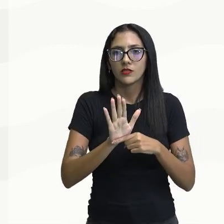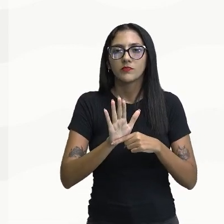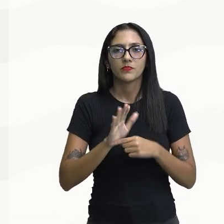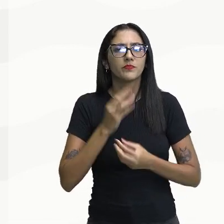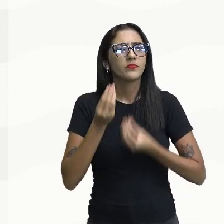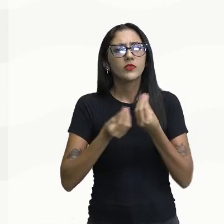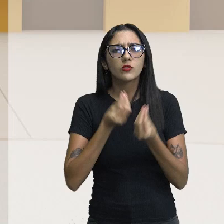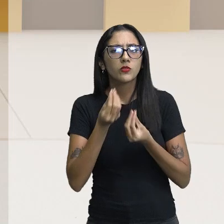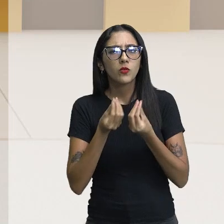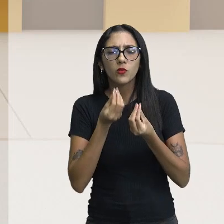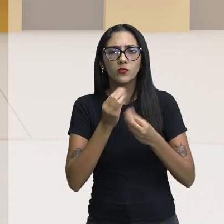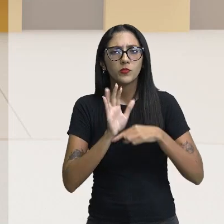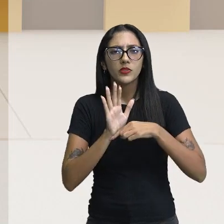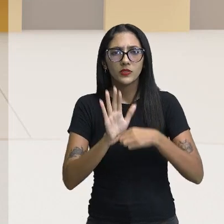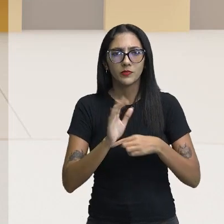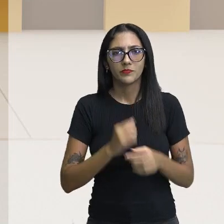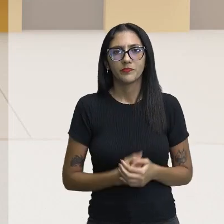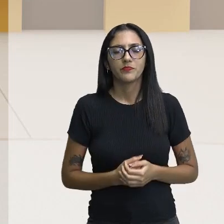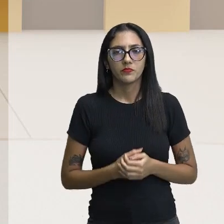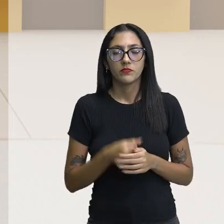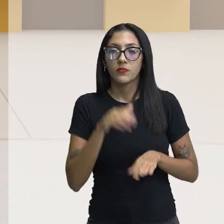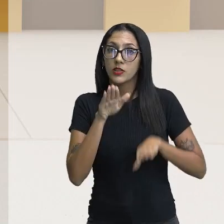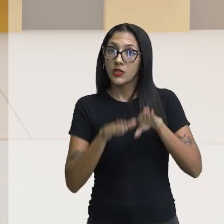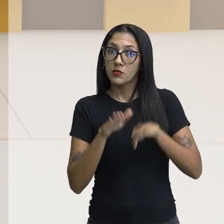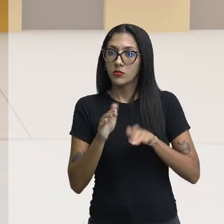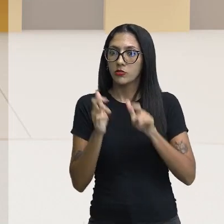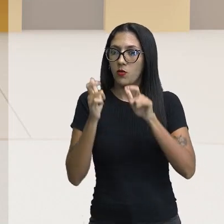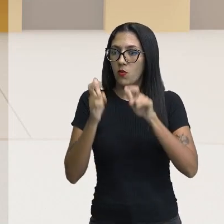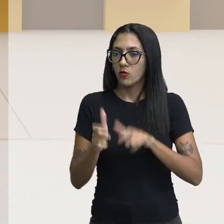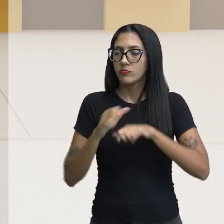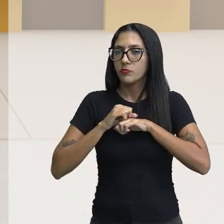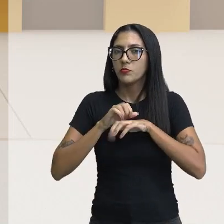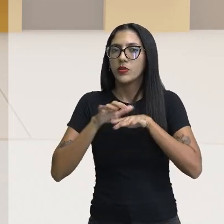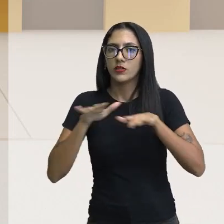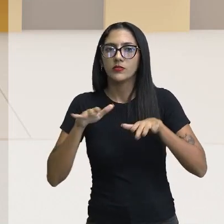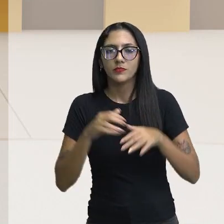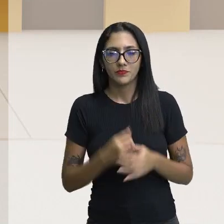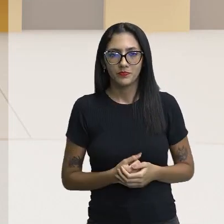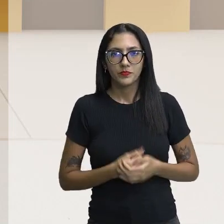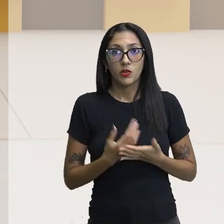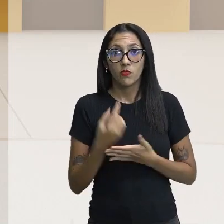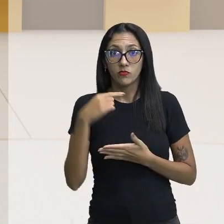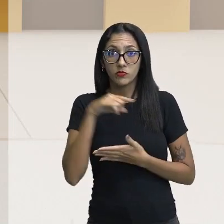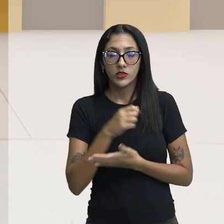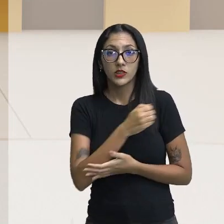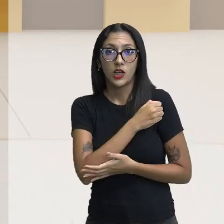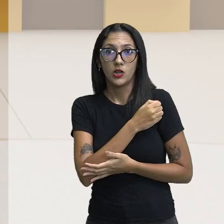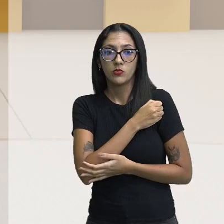esses resultados? Depende do público-alvo. Nós estamos trabalhando com alunos da